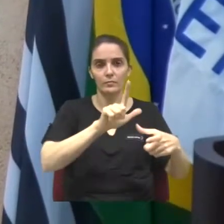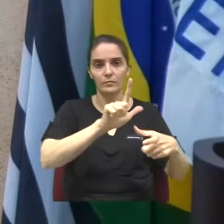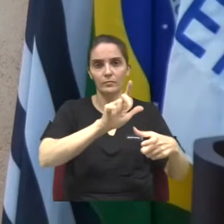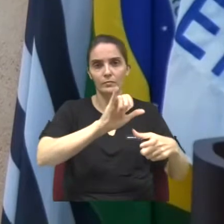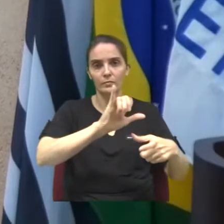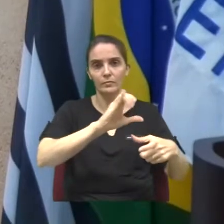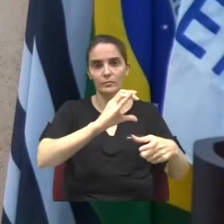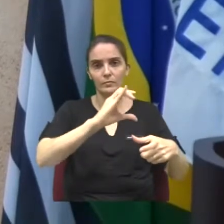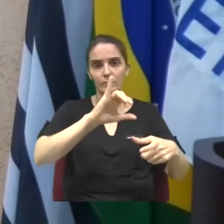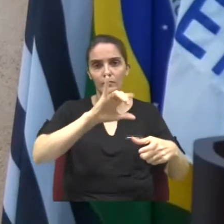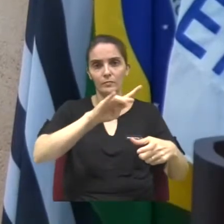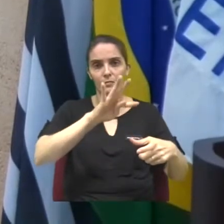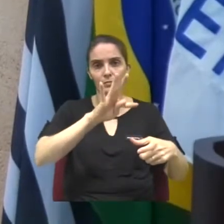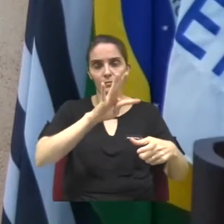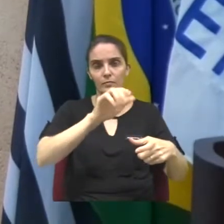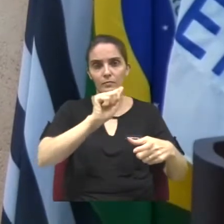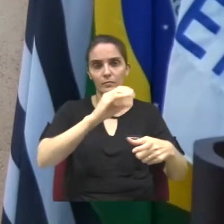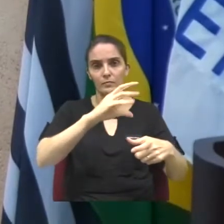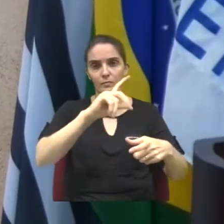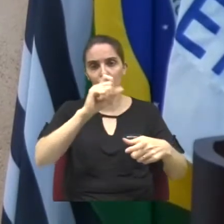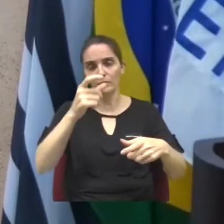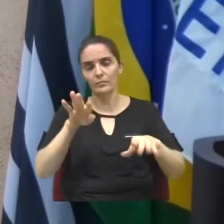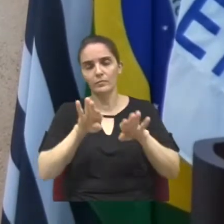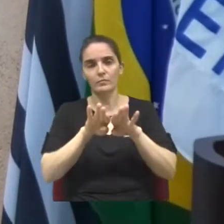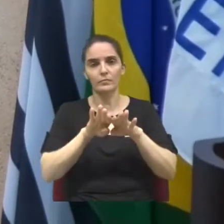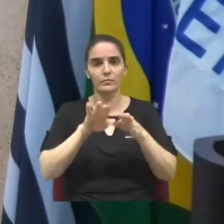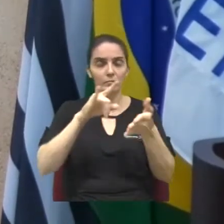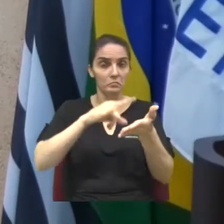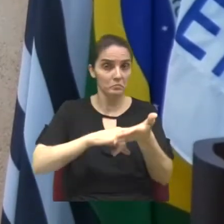de contratos dentro das divisões